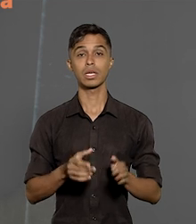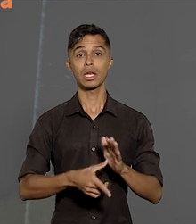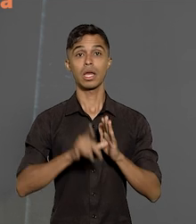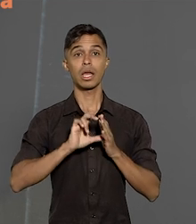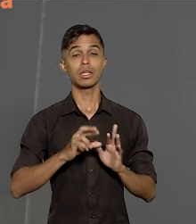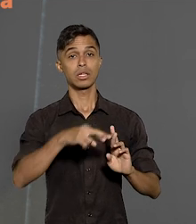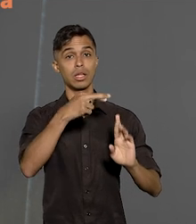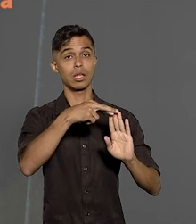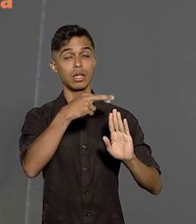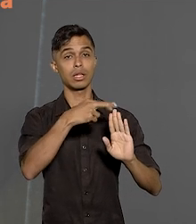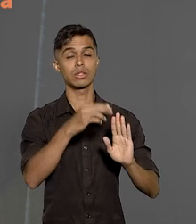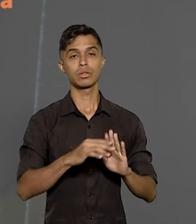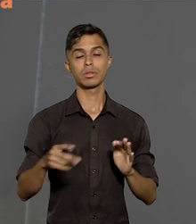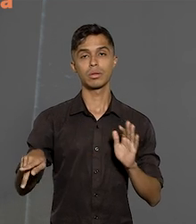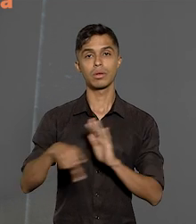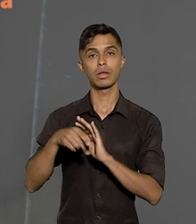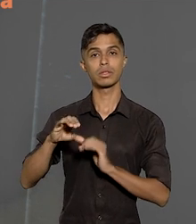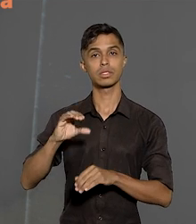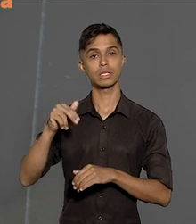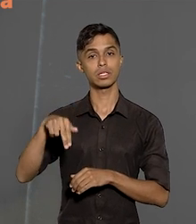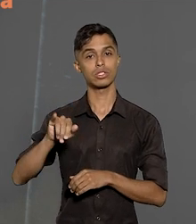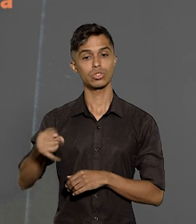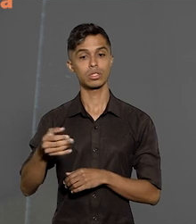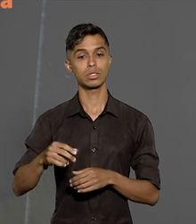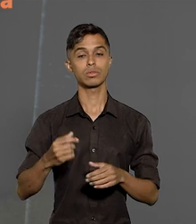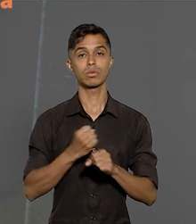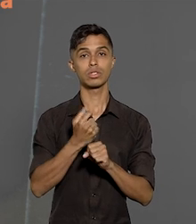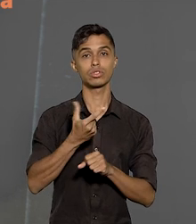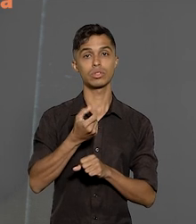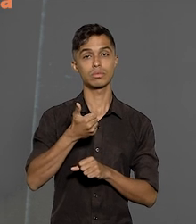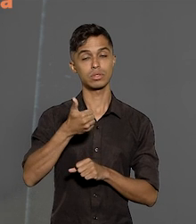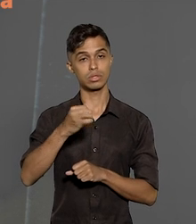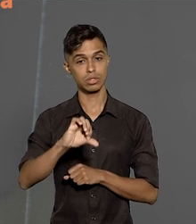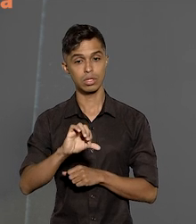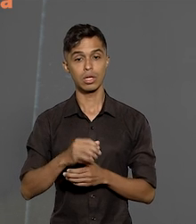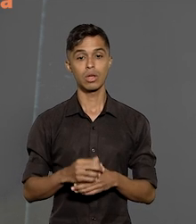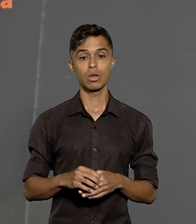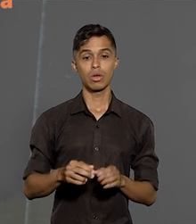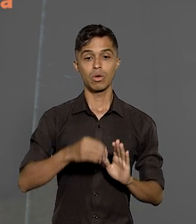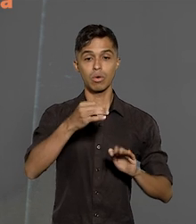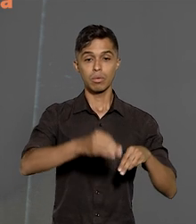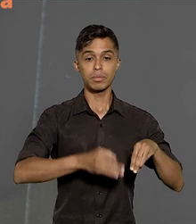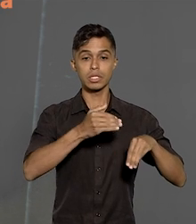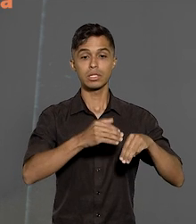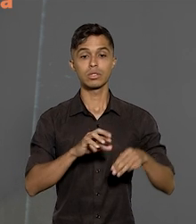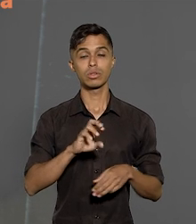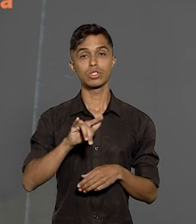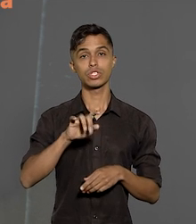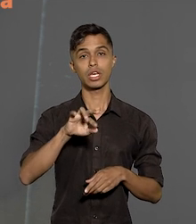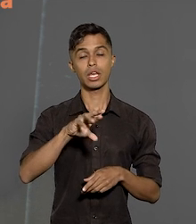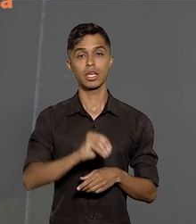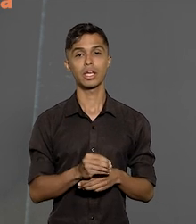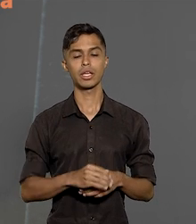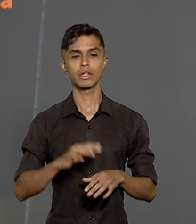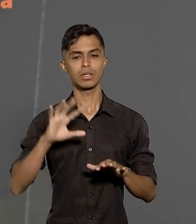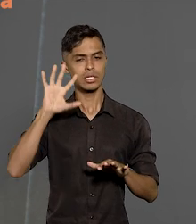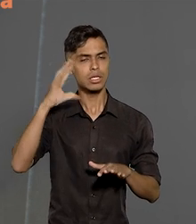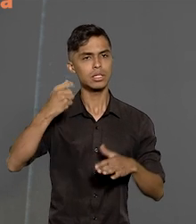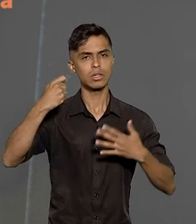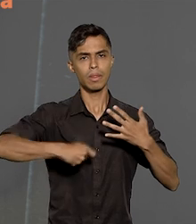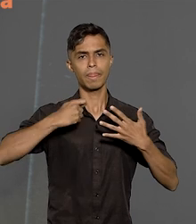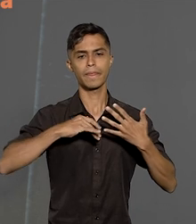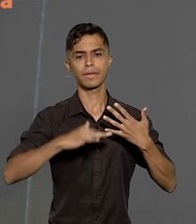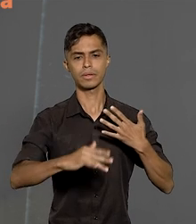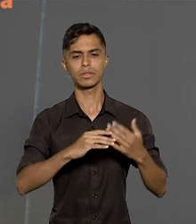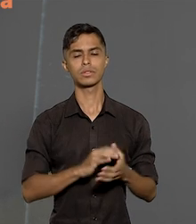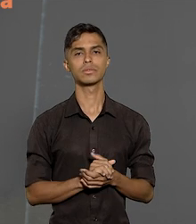Antes da resolução do CNJ, em 2019, o ministro Rogério Schietti Cruz tomou decisão inédita na jurisprudência do Superior Tribunal